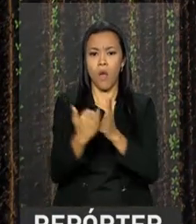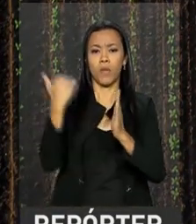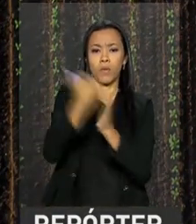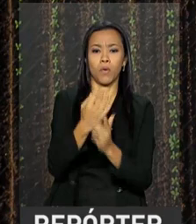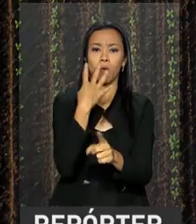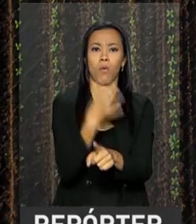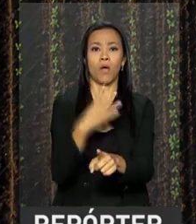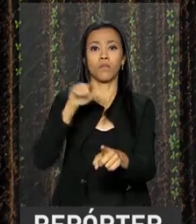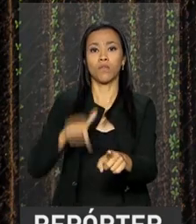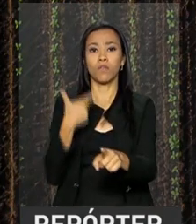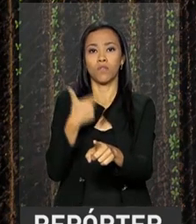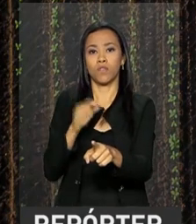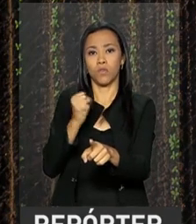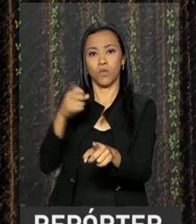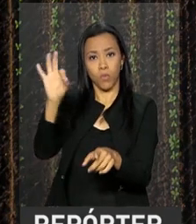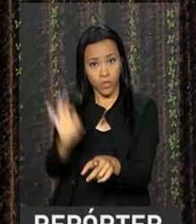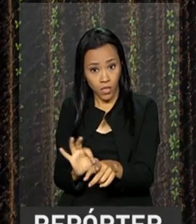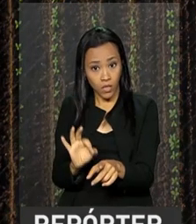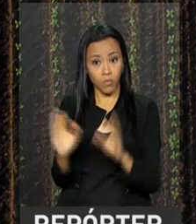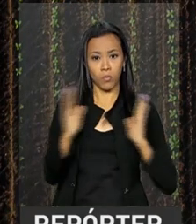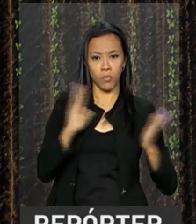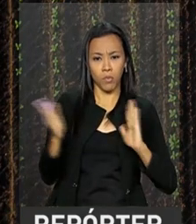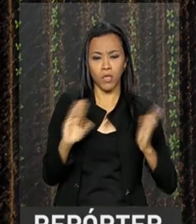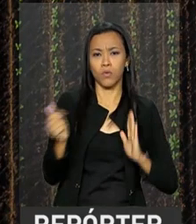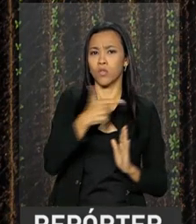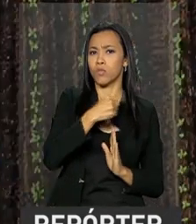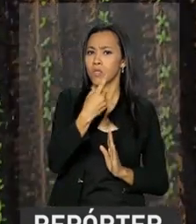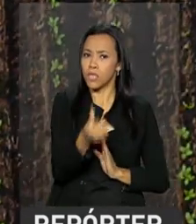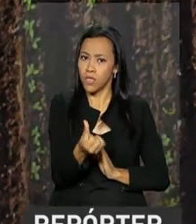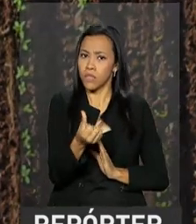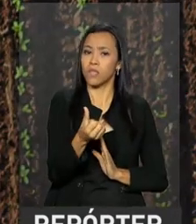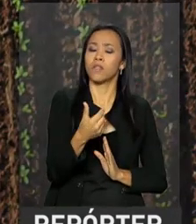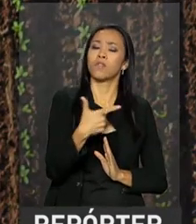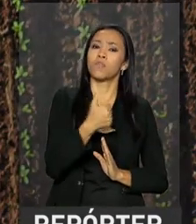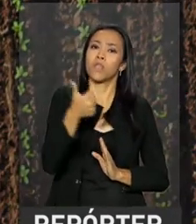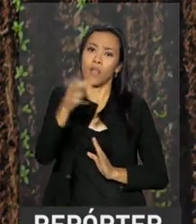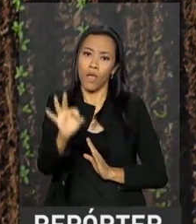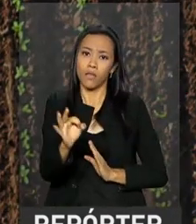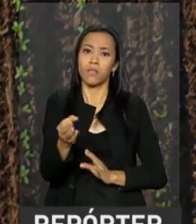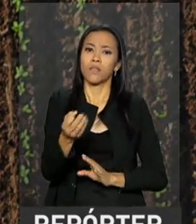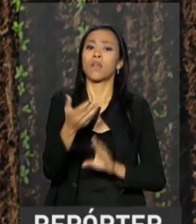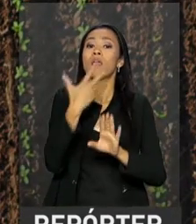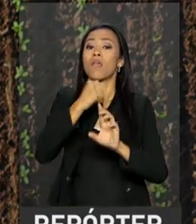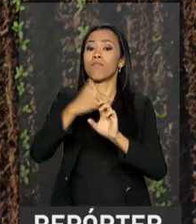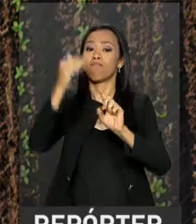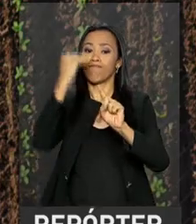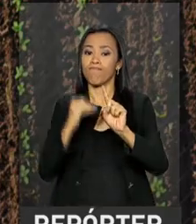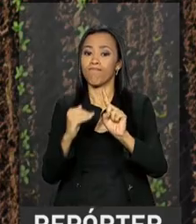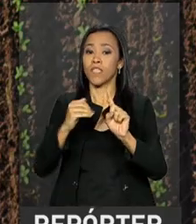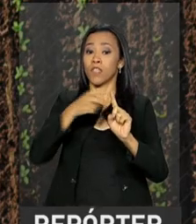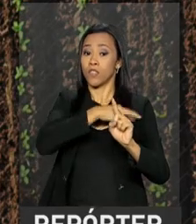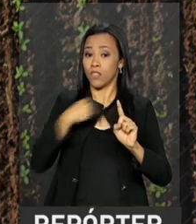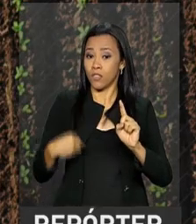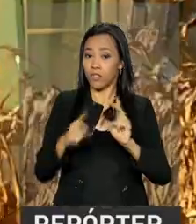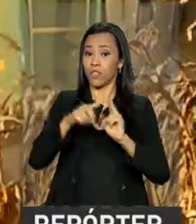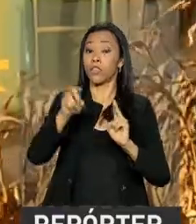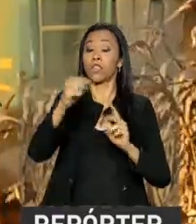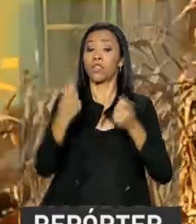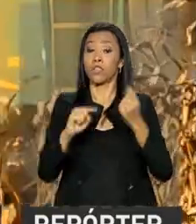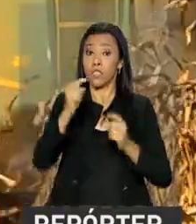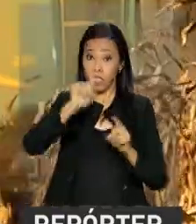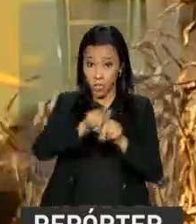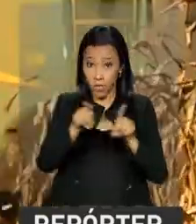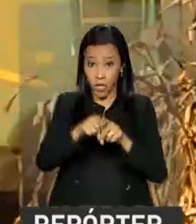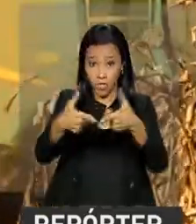4,28 por entre 2006 a 2010 atrás do Brasil estão China Chile e Japão na